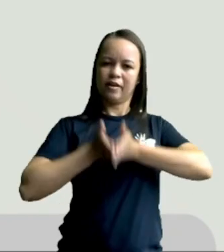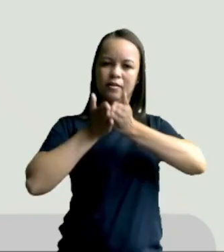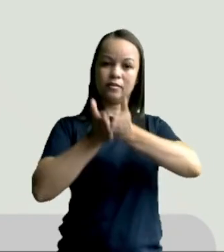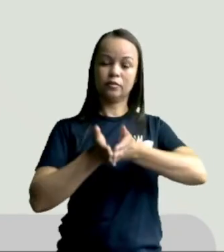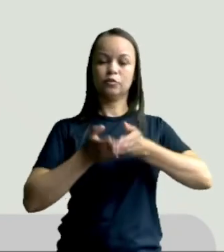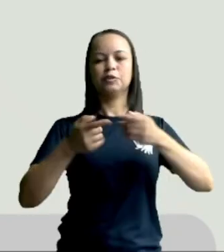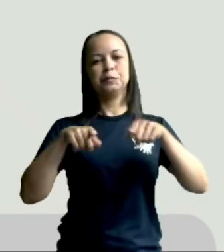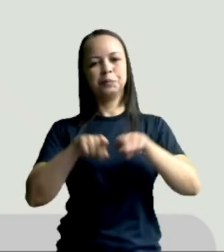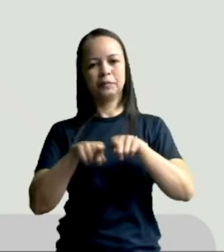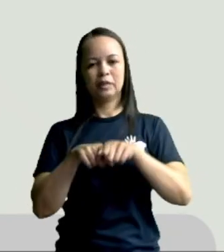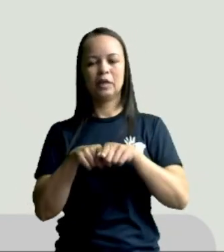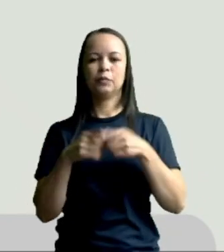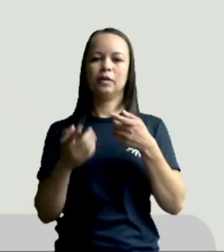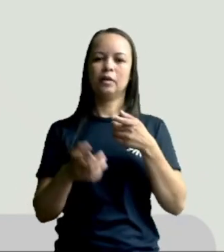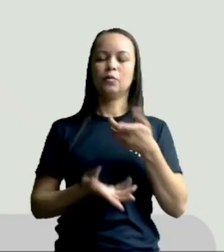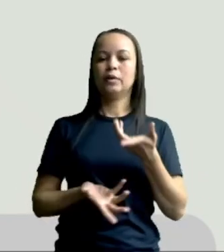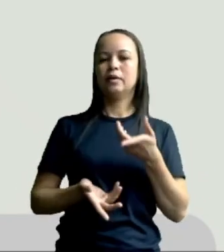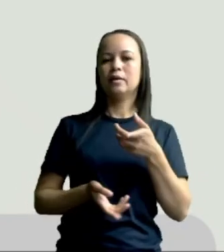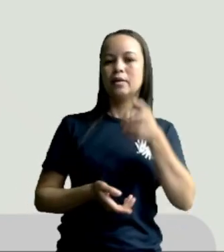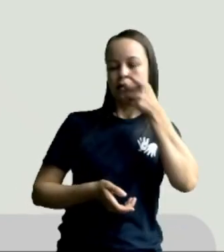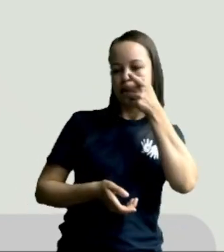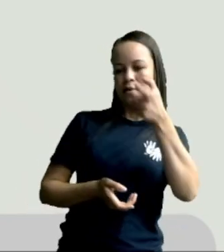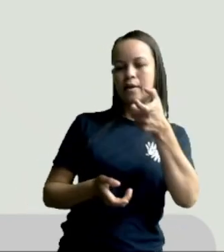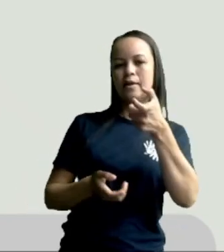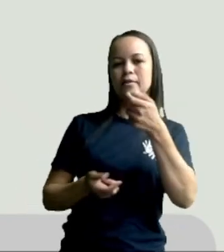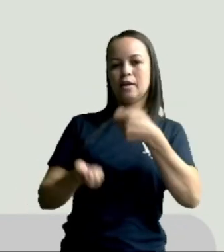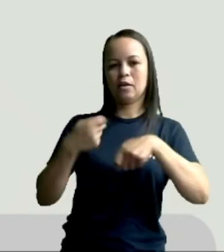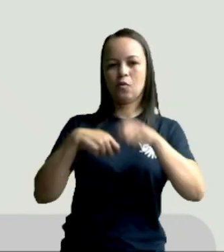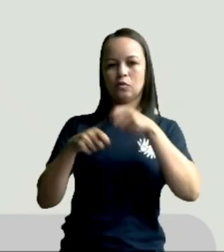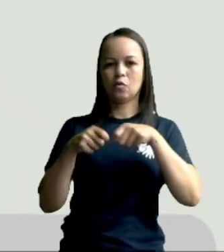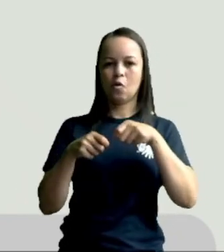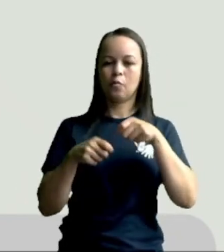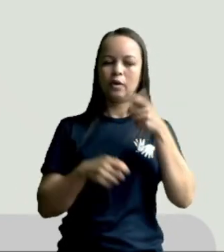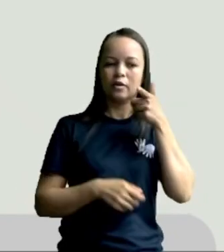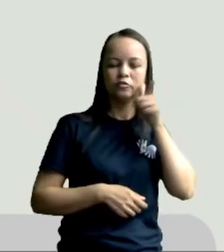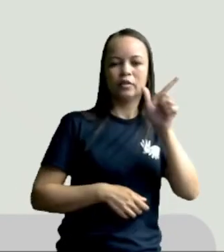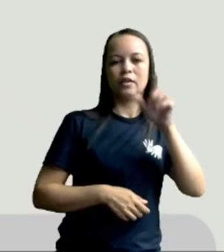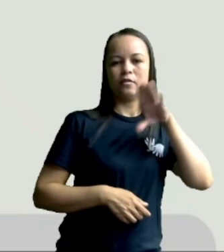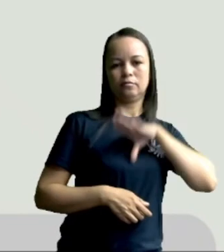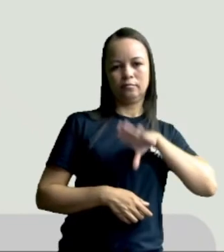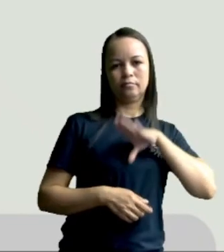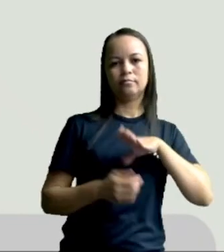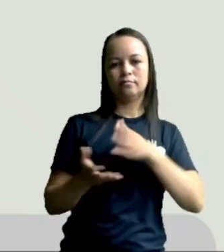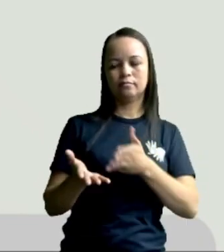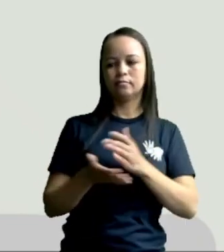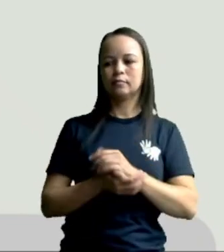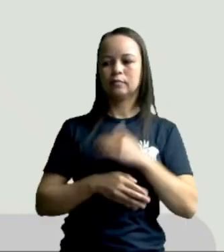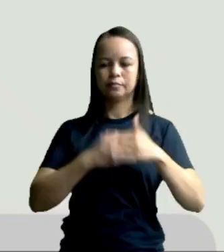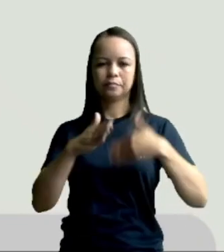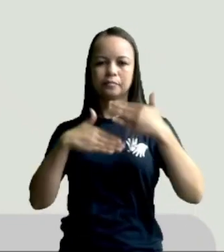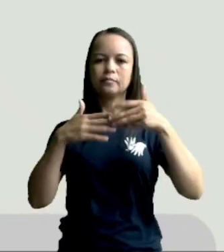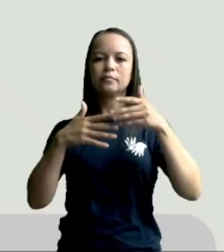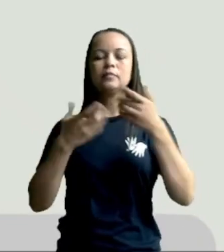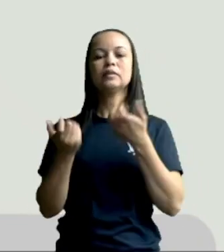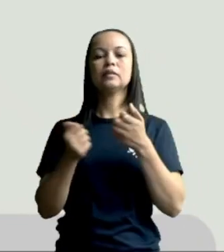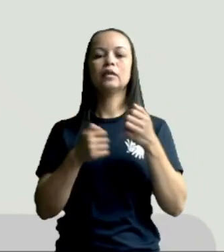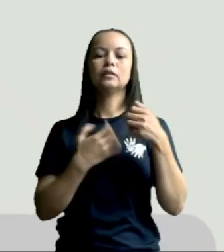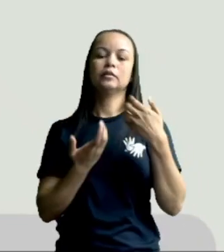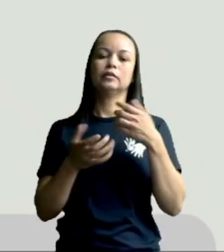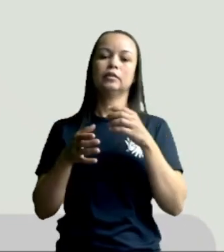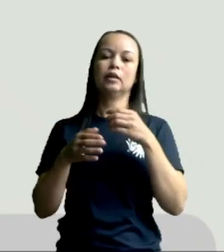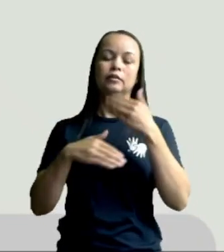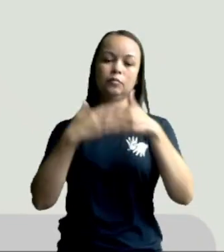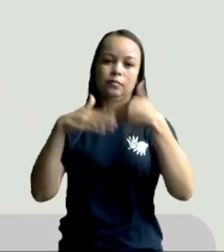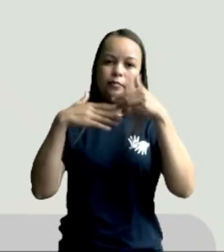os interesses econômicos e as vantagens de Portugal. Falamos sobre a situação econômica durante o processo de independência do